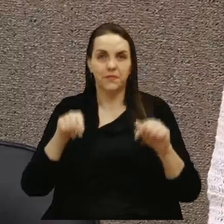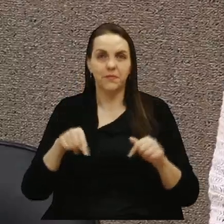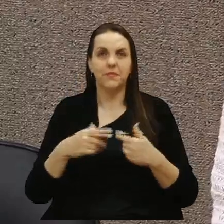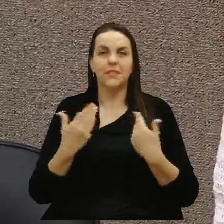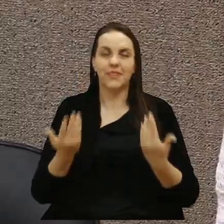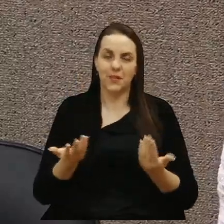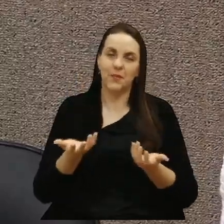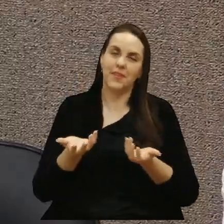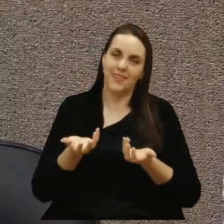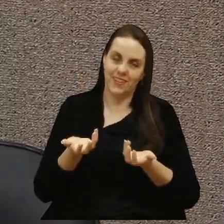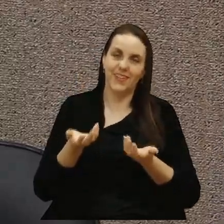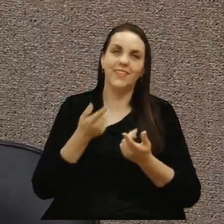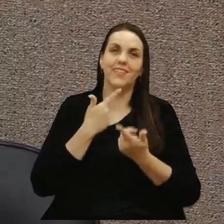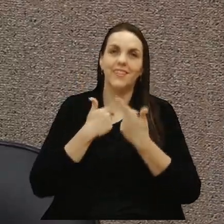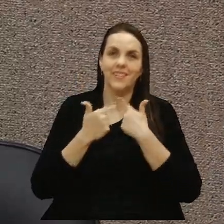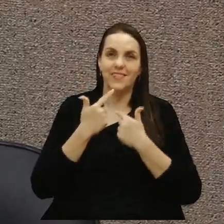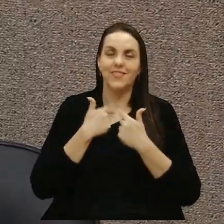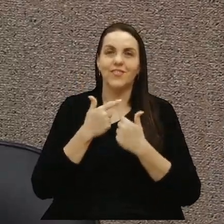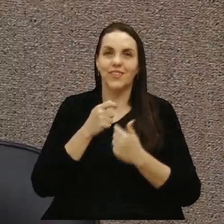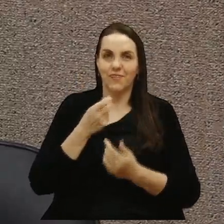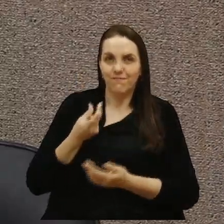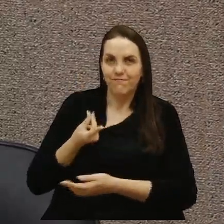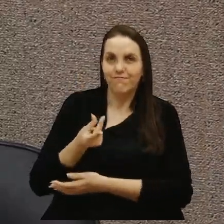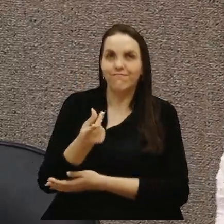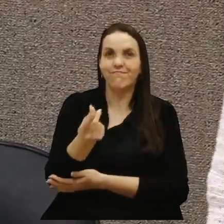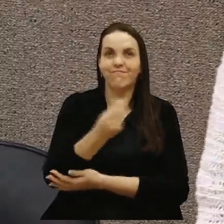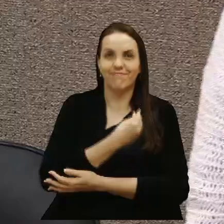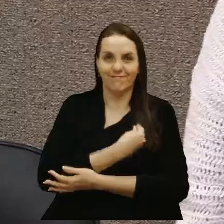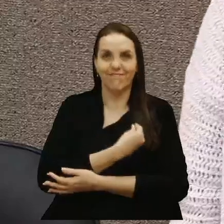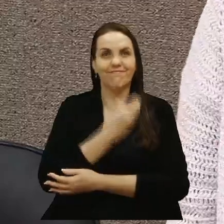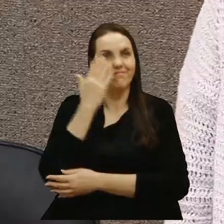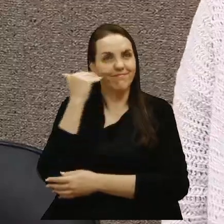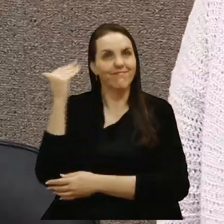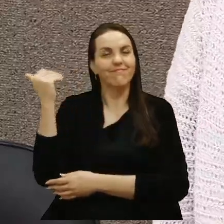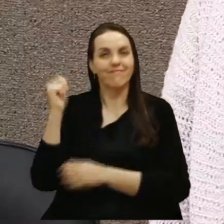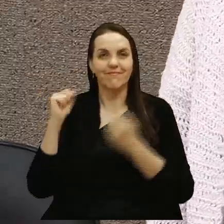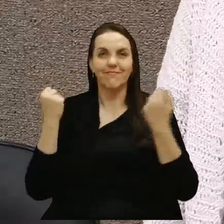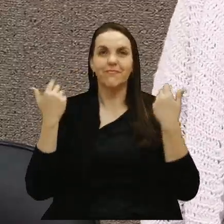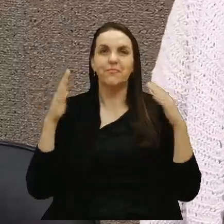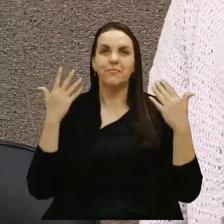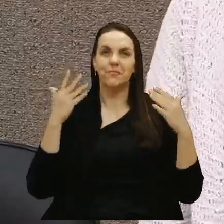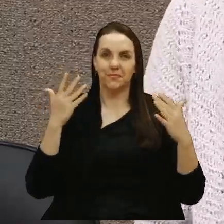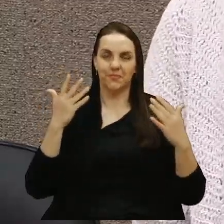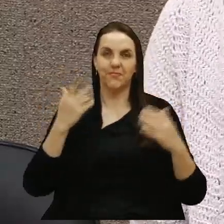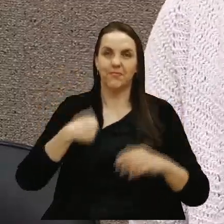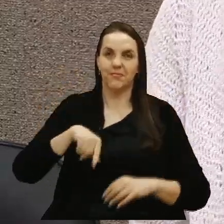quero aqui desejar ainda vida longa, muito sucesso e parabenizar a